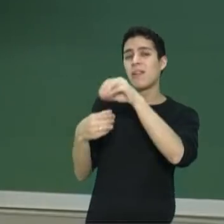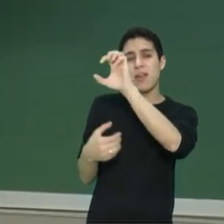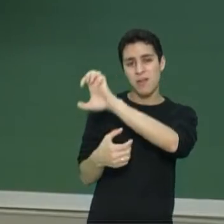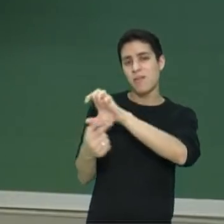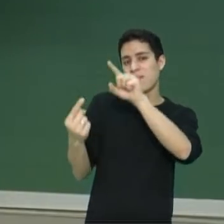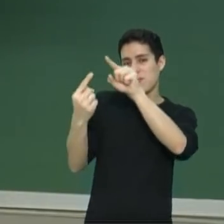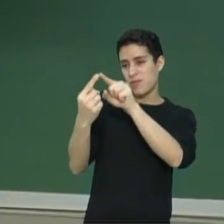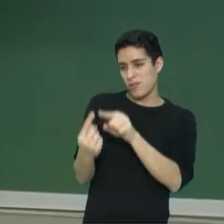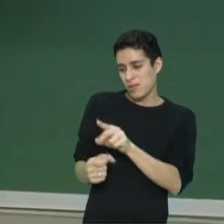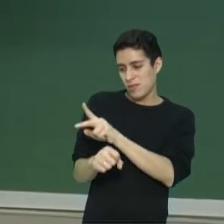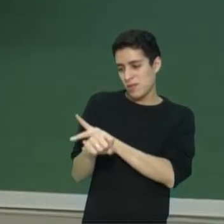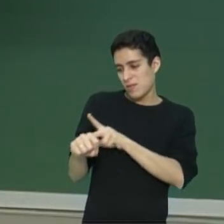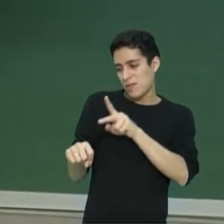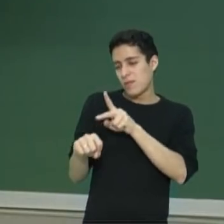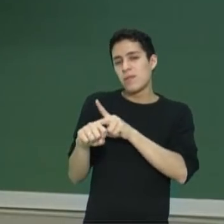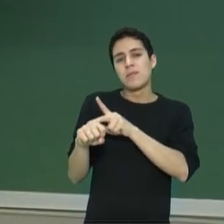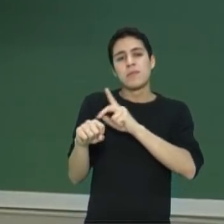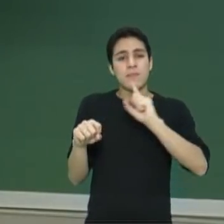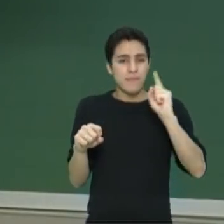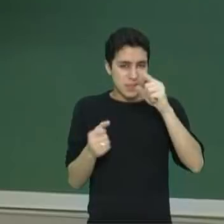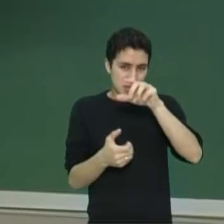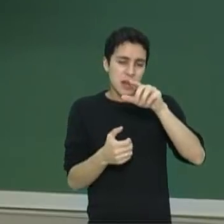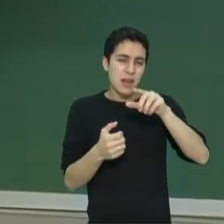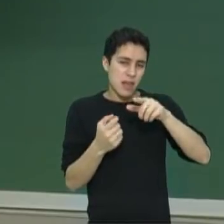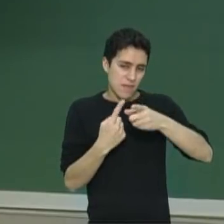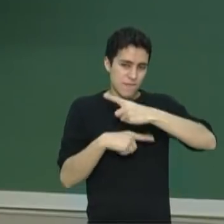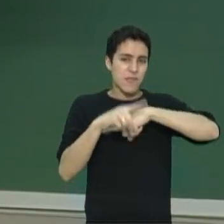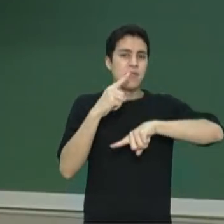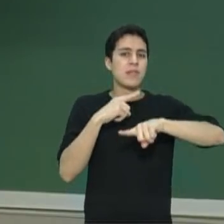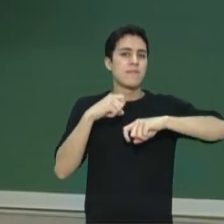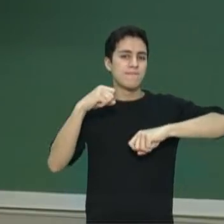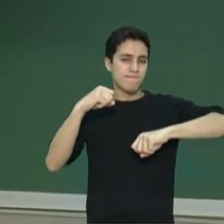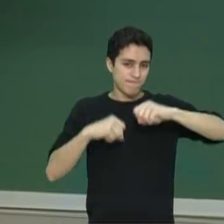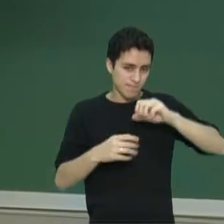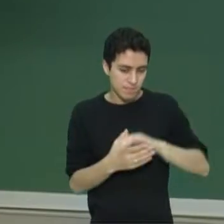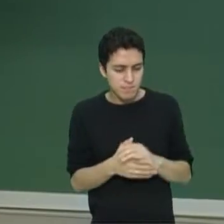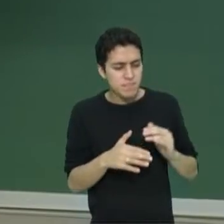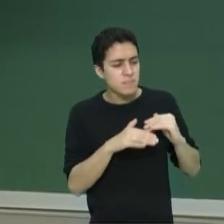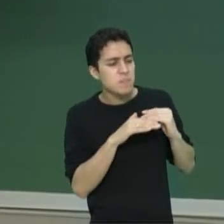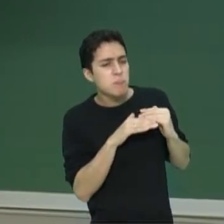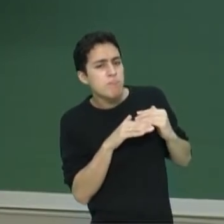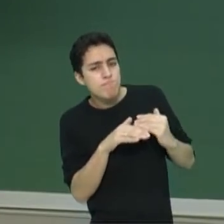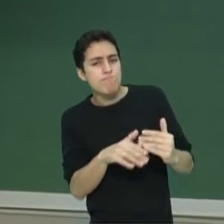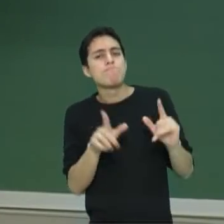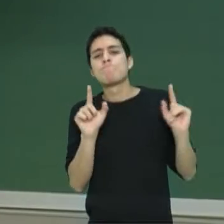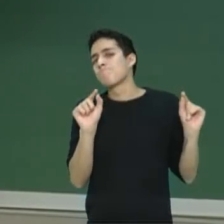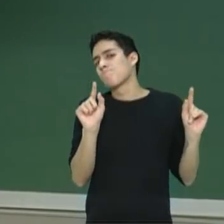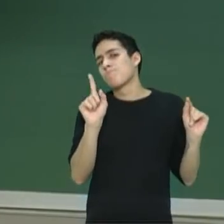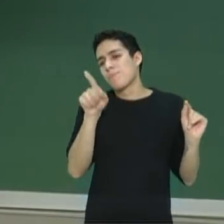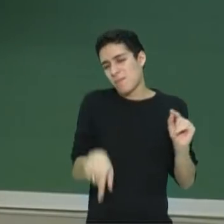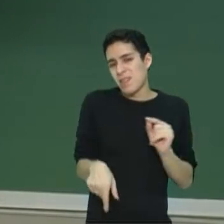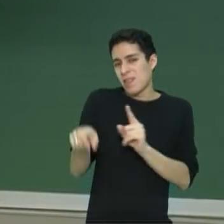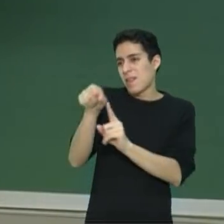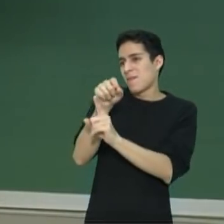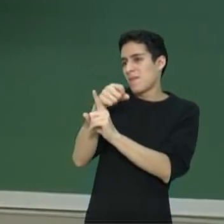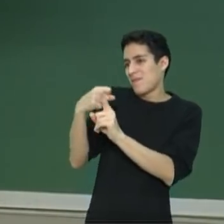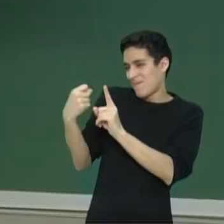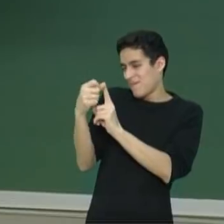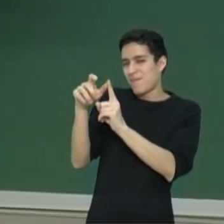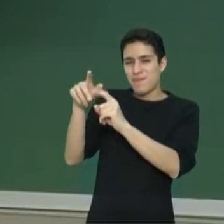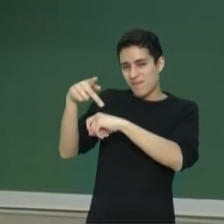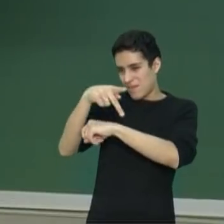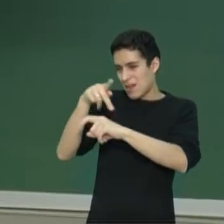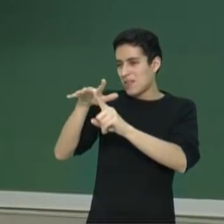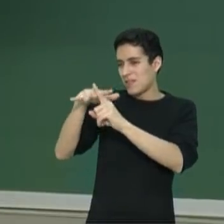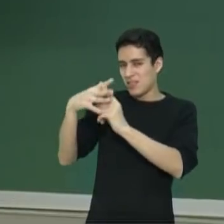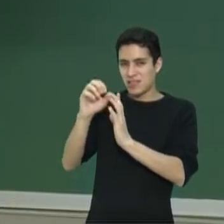Com a primeira revolução industrial. A industrialização planificada, que era dos países socialistas, já no século